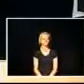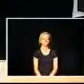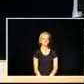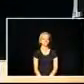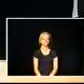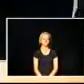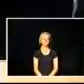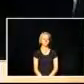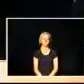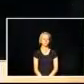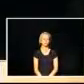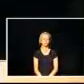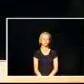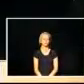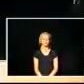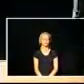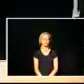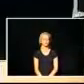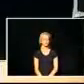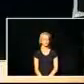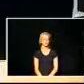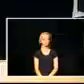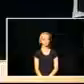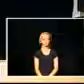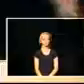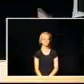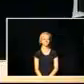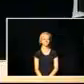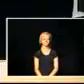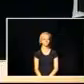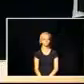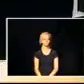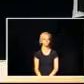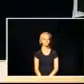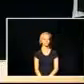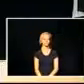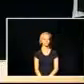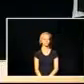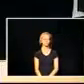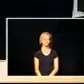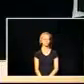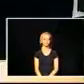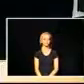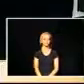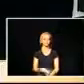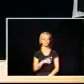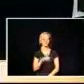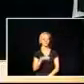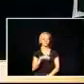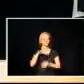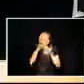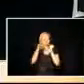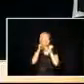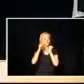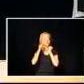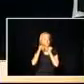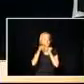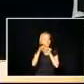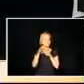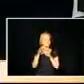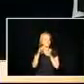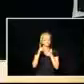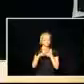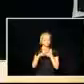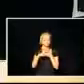Porém, quando você fala um risco, você pode entender Francisco. Então tem que ser bem esclarecido, é um sindicato,